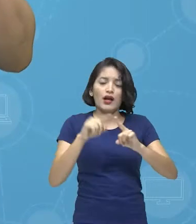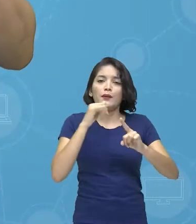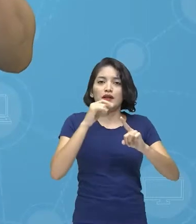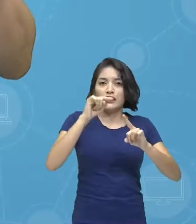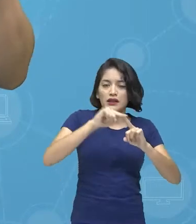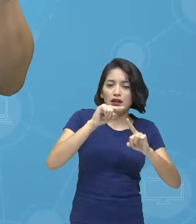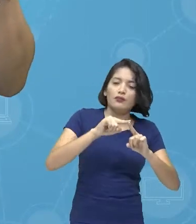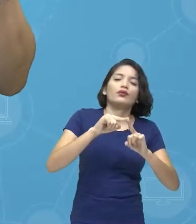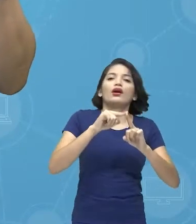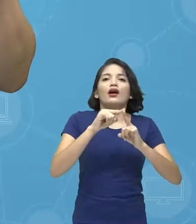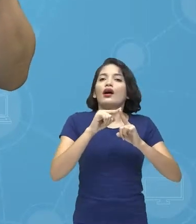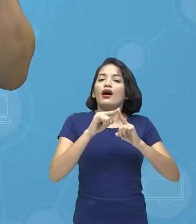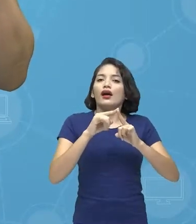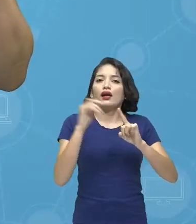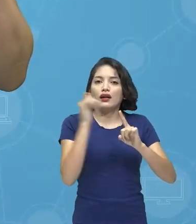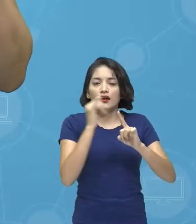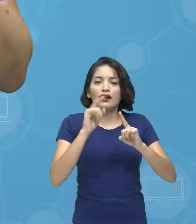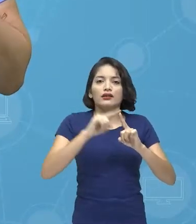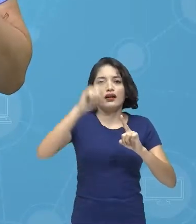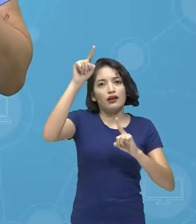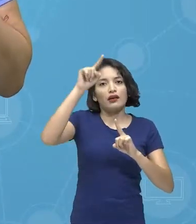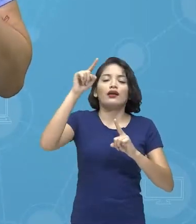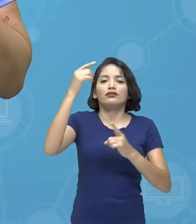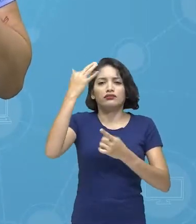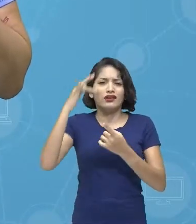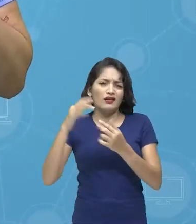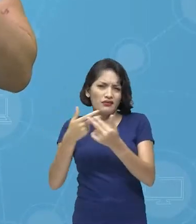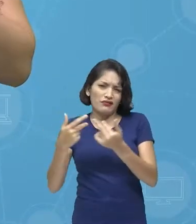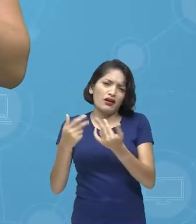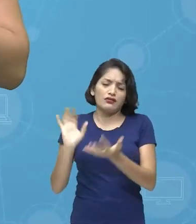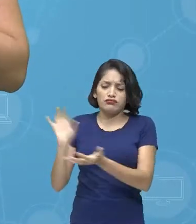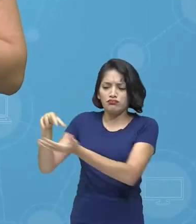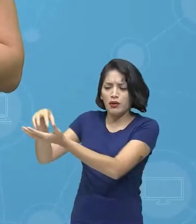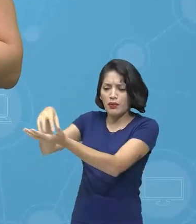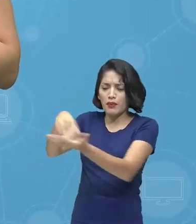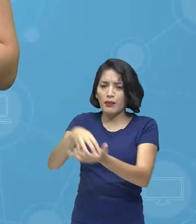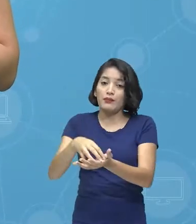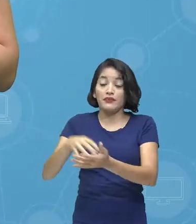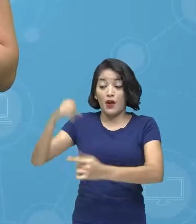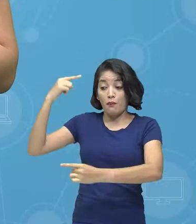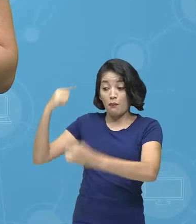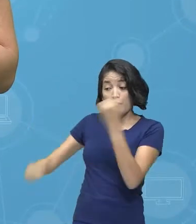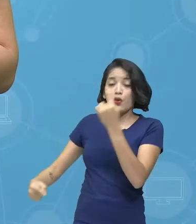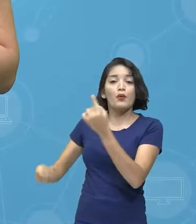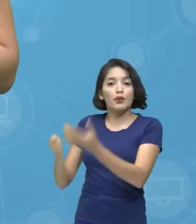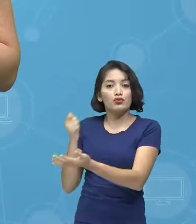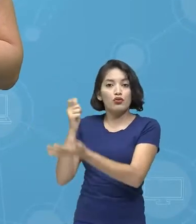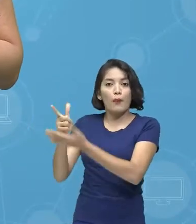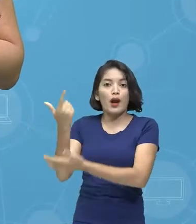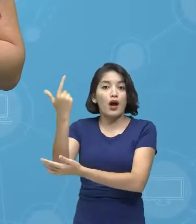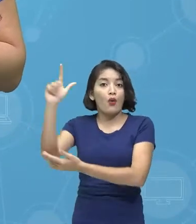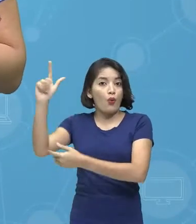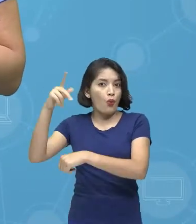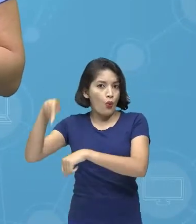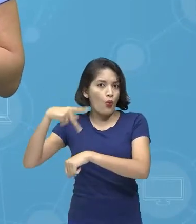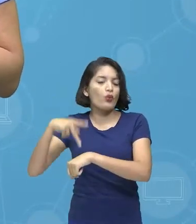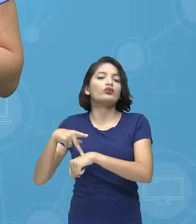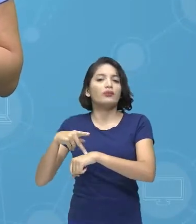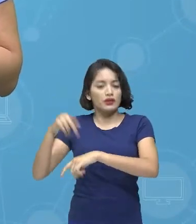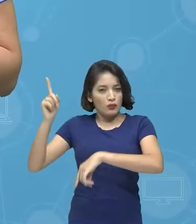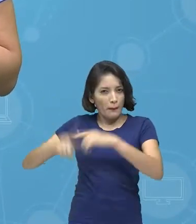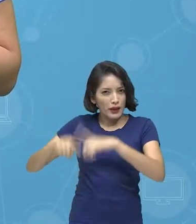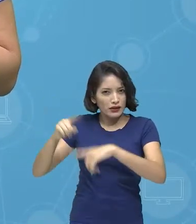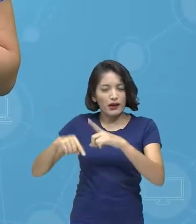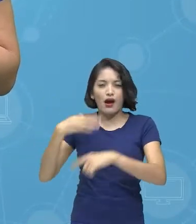Inglaterra, Europa, as colônias. Então, o que acontece? Vamos proibi-los de comprar esse material,